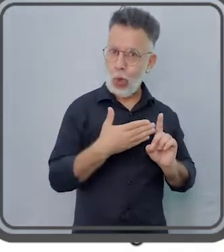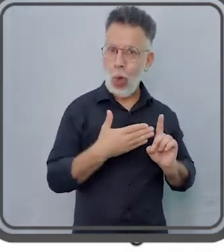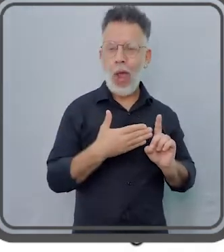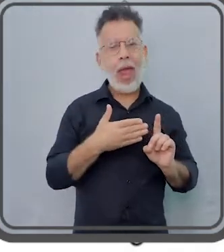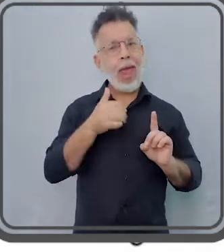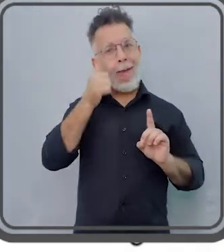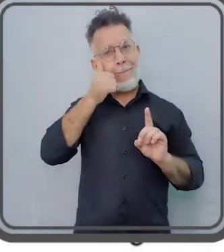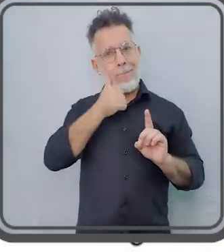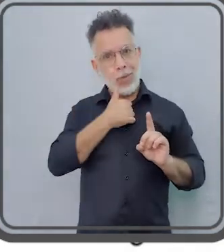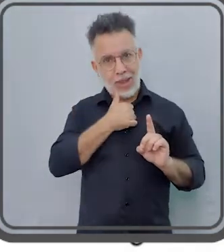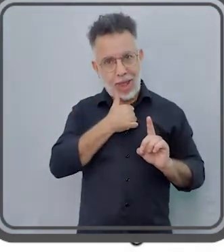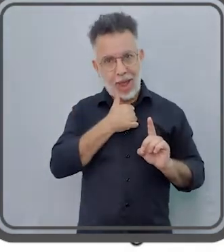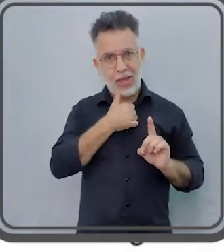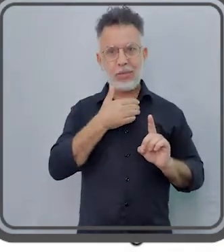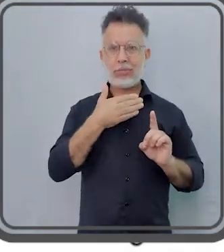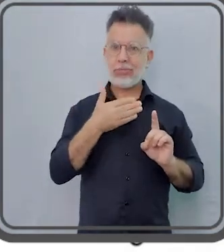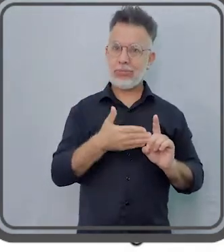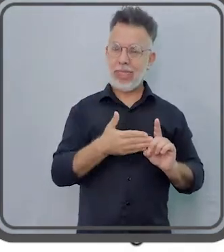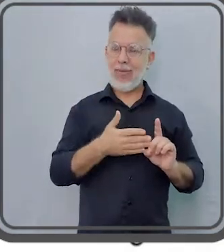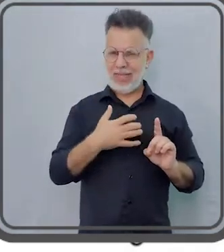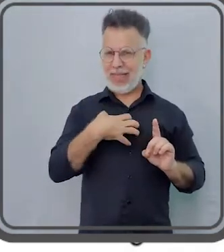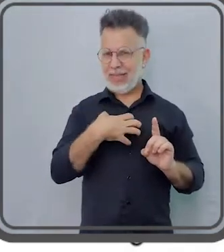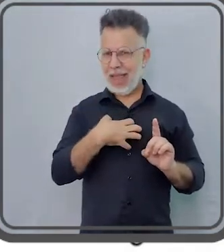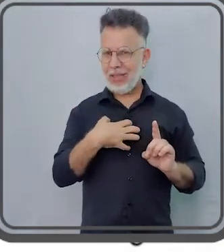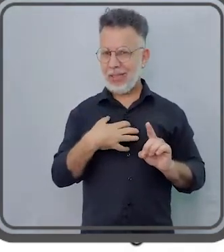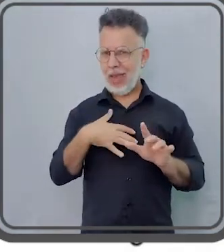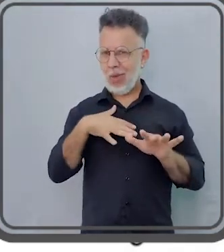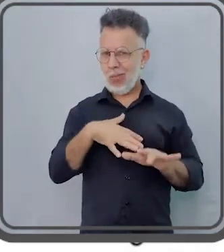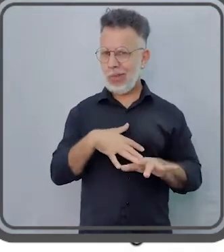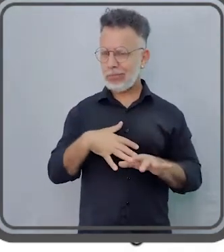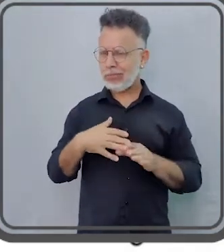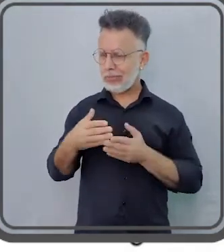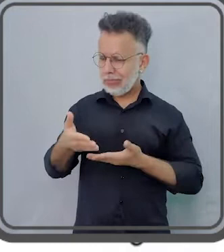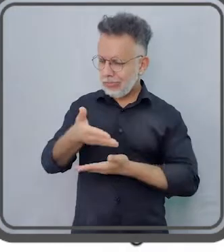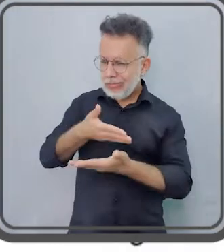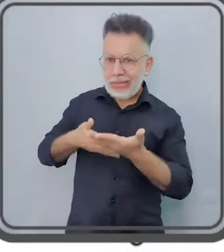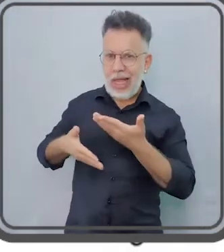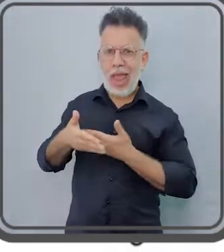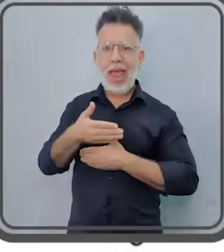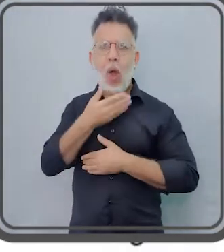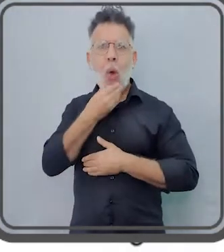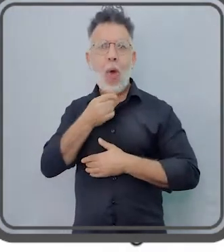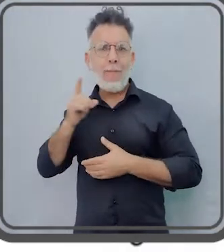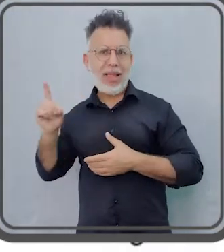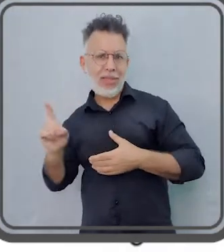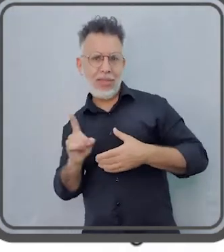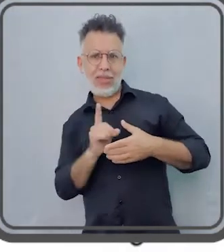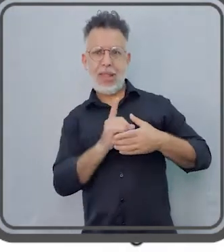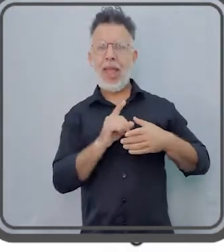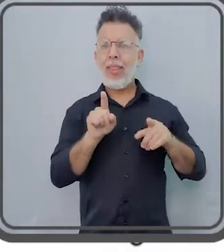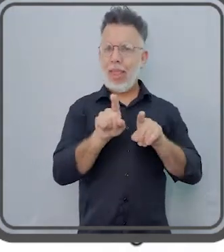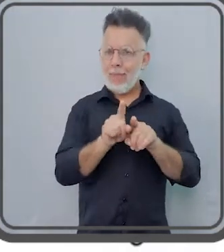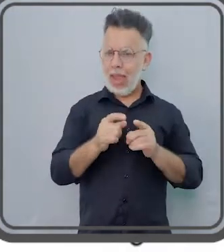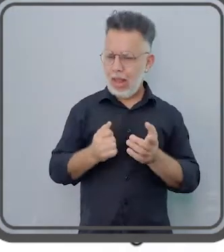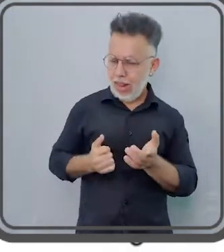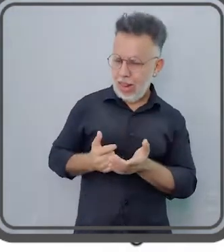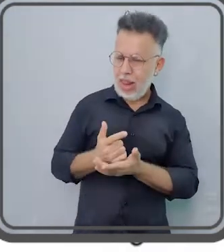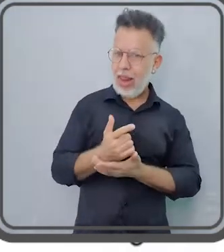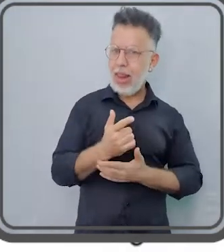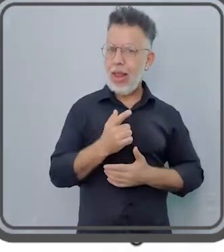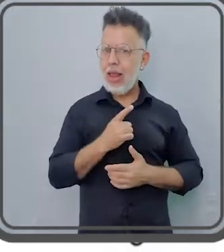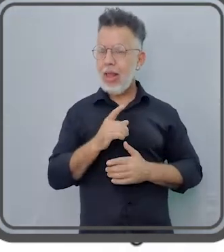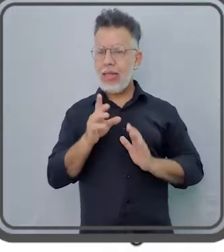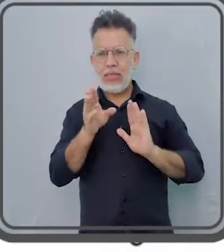uma mulher, você sente um movimento orgânico de homens nesse consumo, seja de conteúdo ou de produtos da